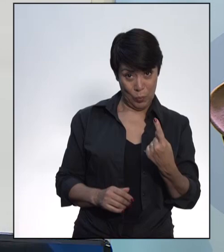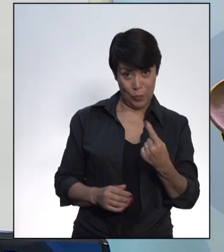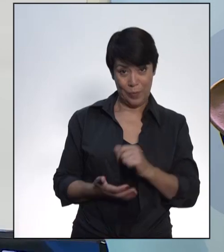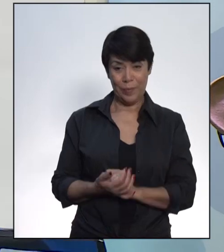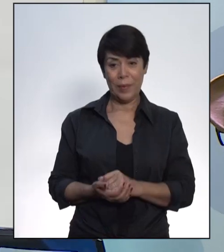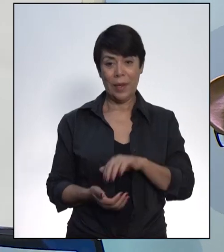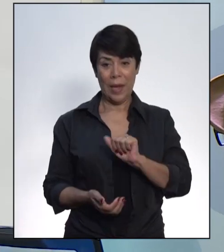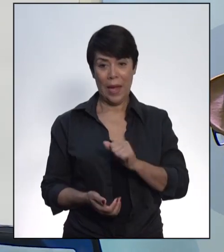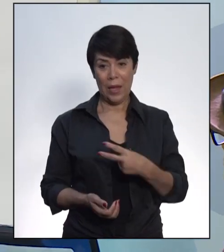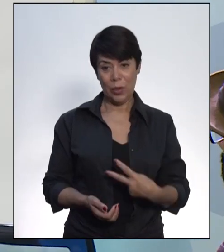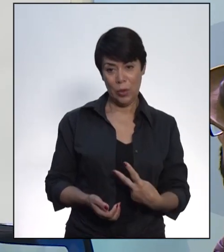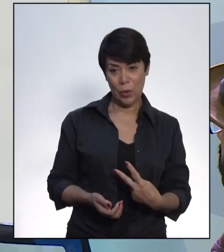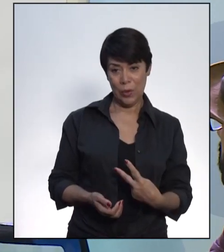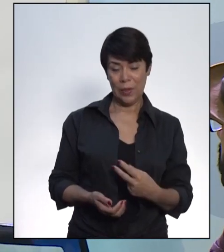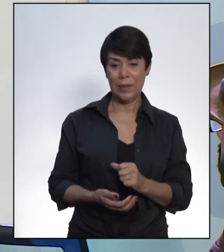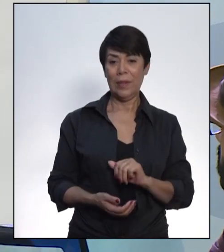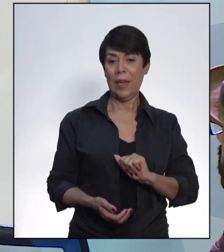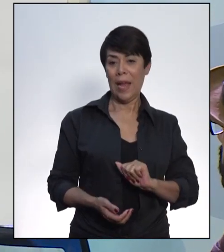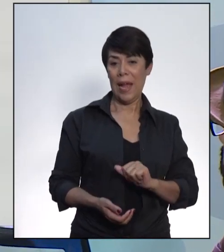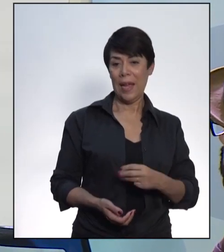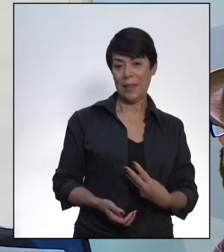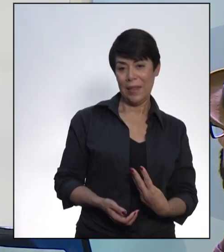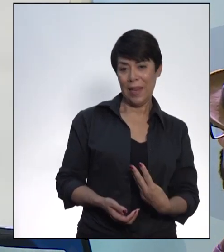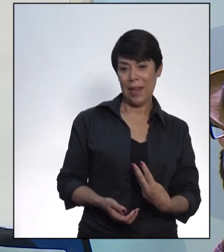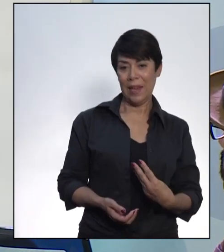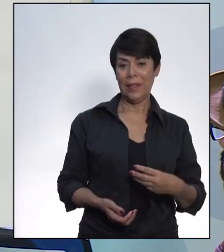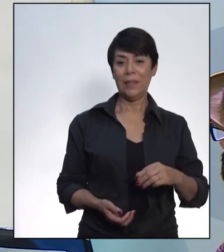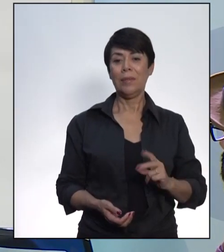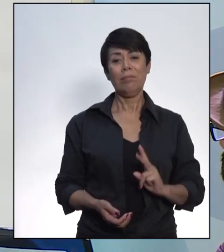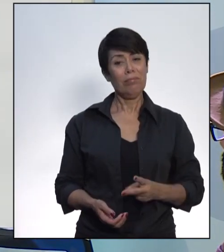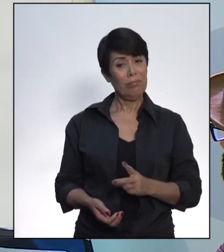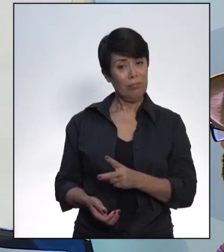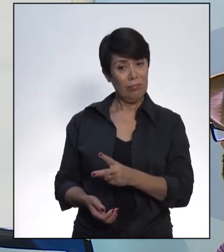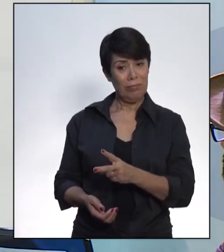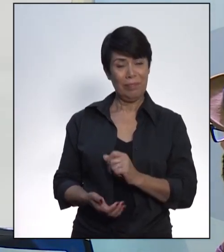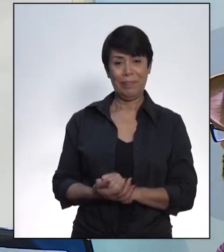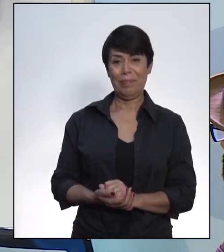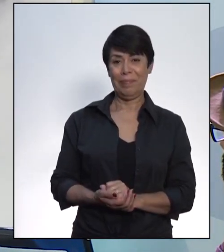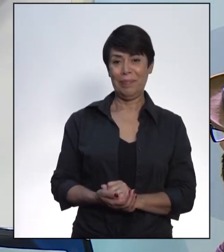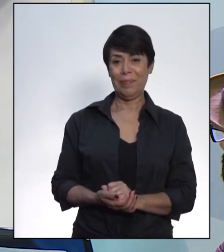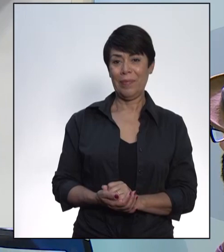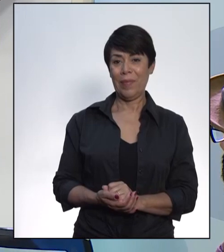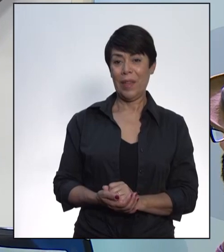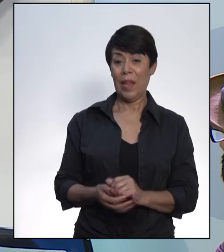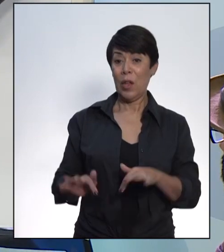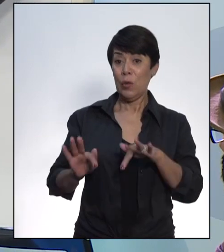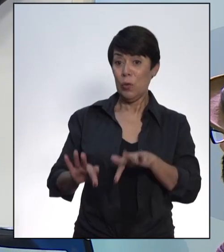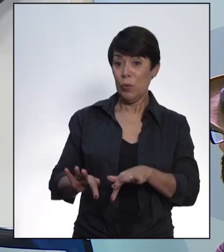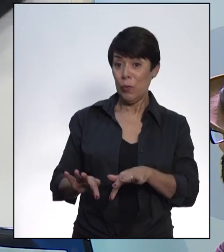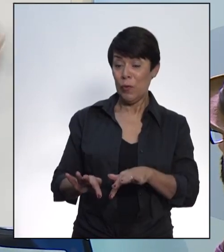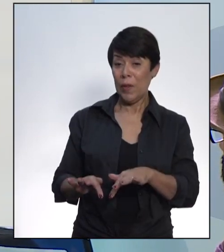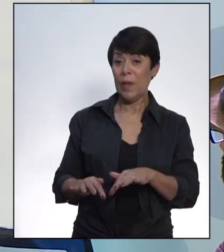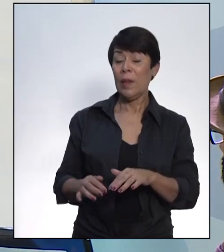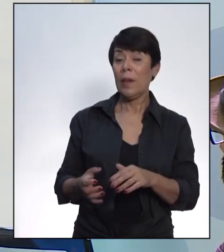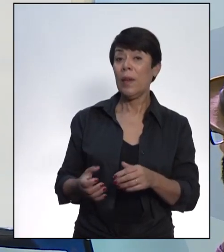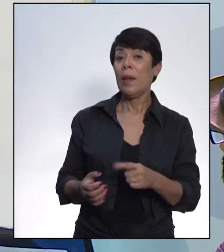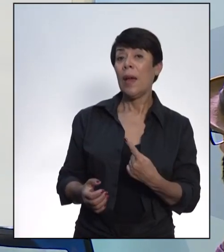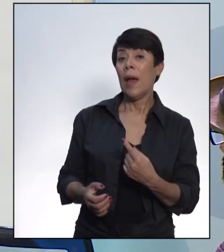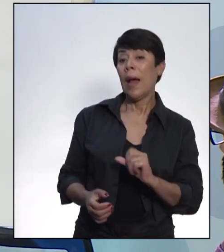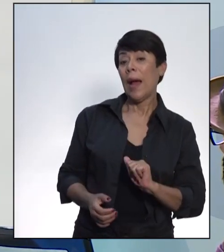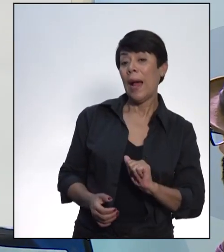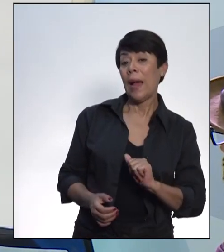meu A2, meu A3 e assim sucessivamente. Lá embaixo eu vou querer meu